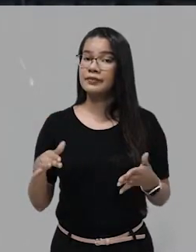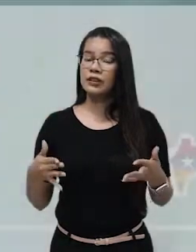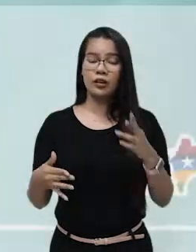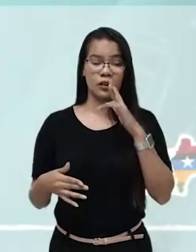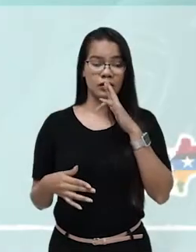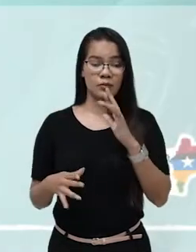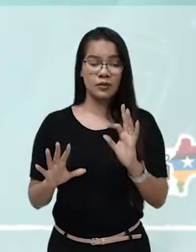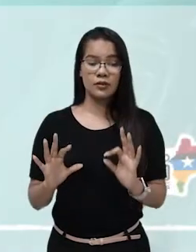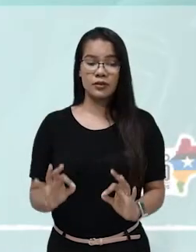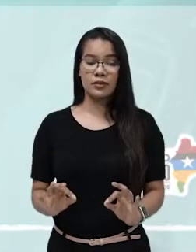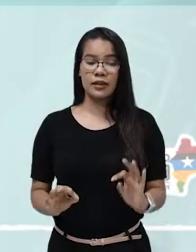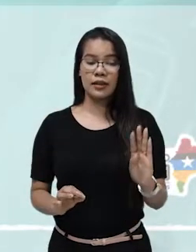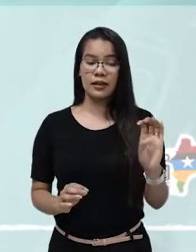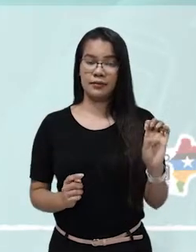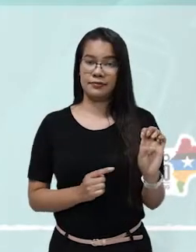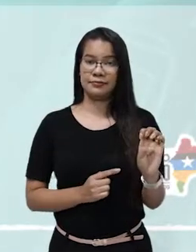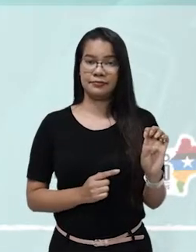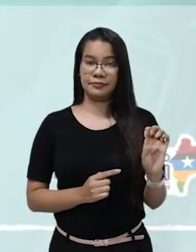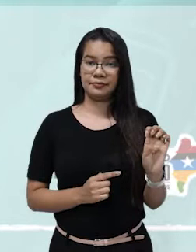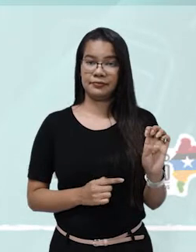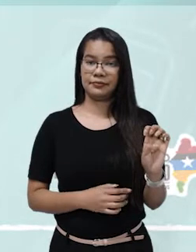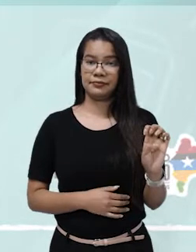Resposta correta, letra E.